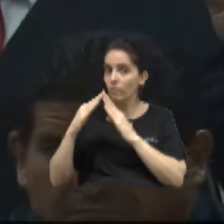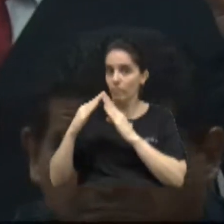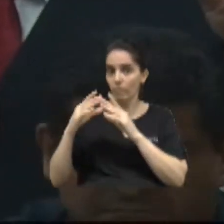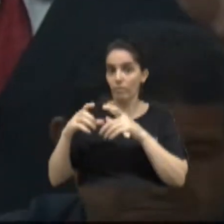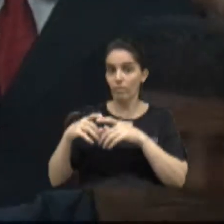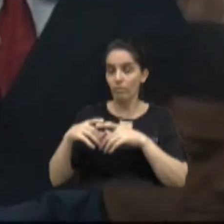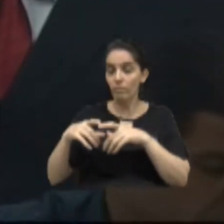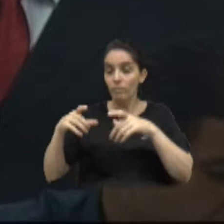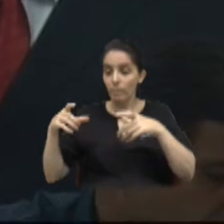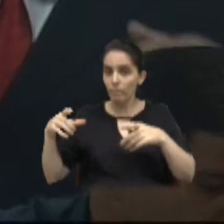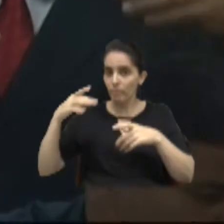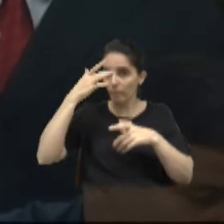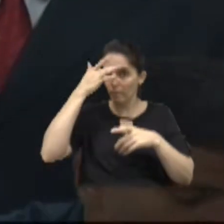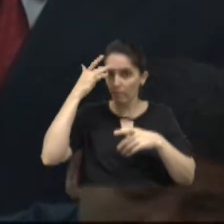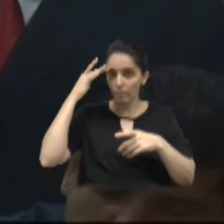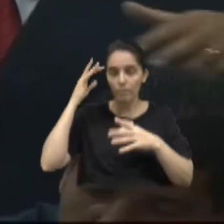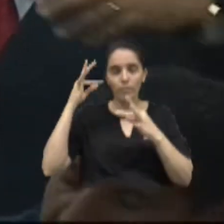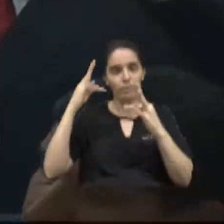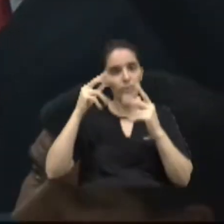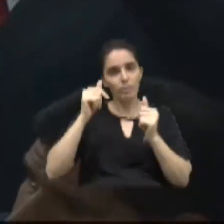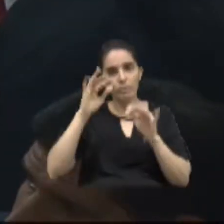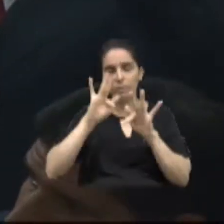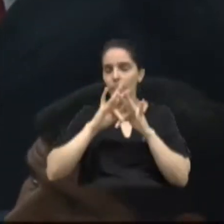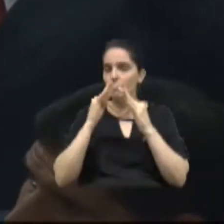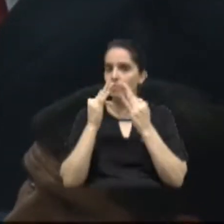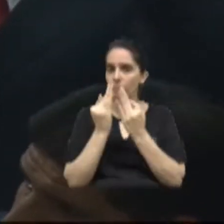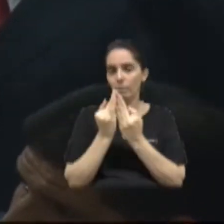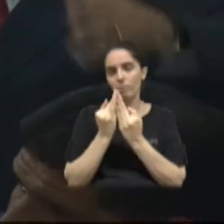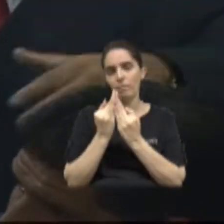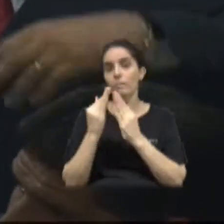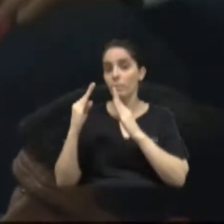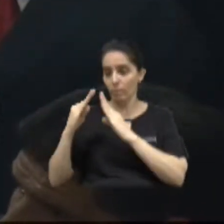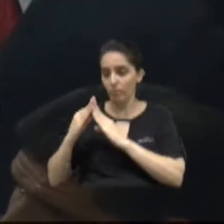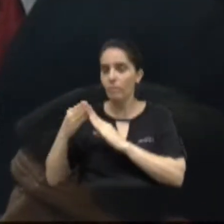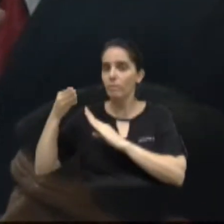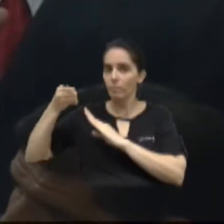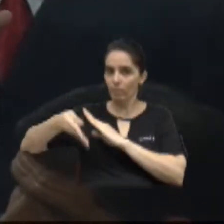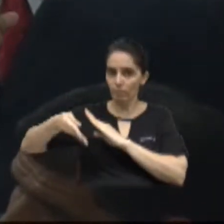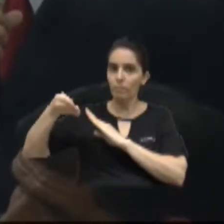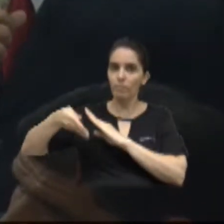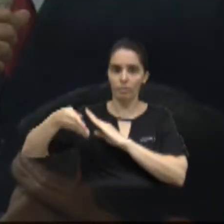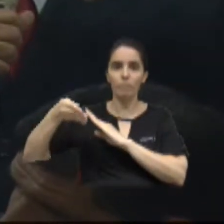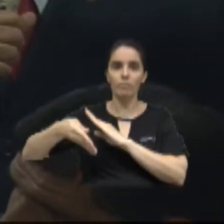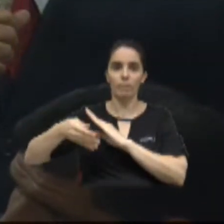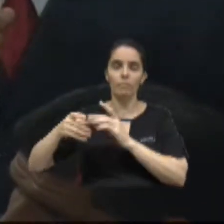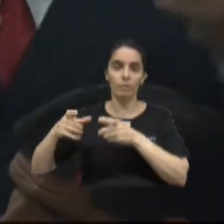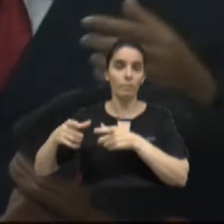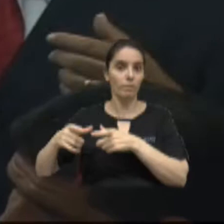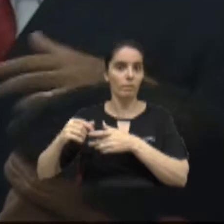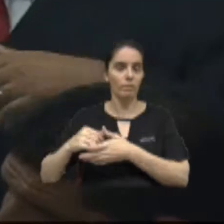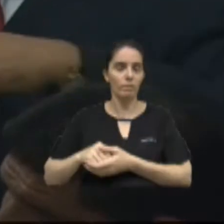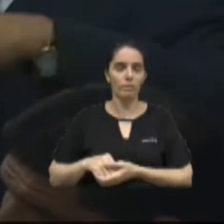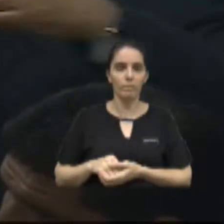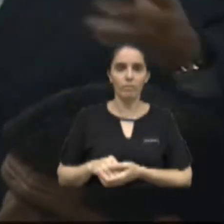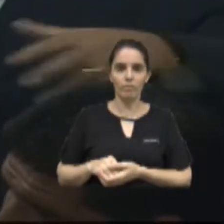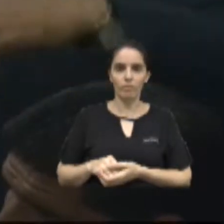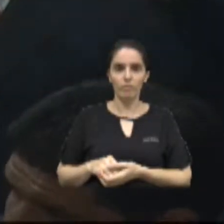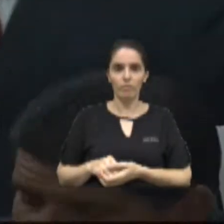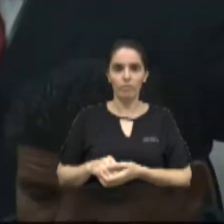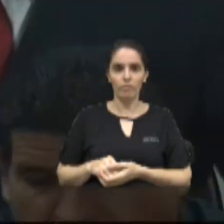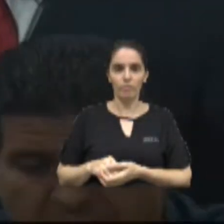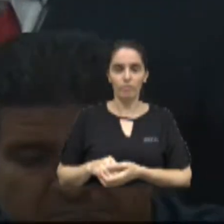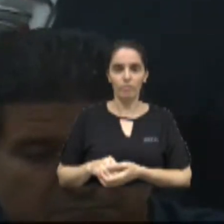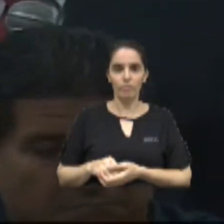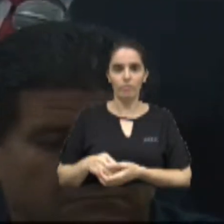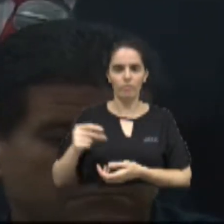maioria é tudo proprietário, famílias, os herdeiros, de mais de 100, de 70,